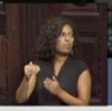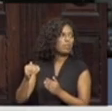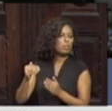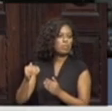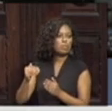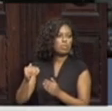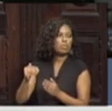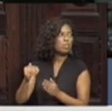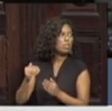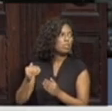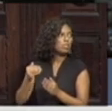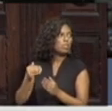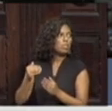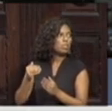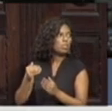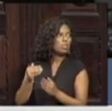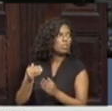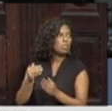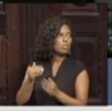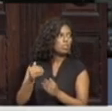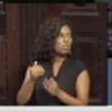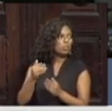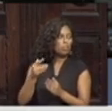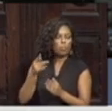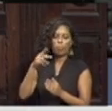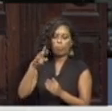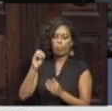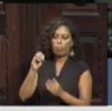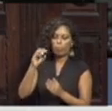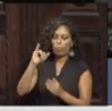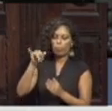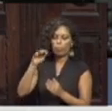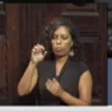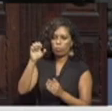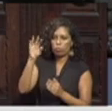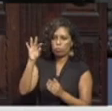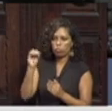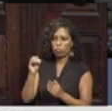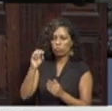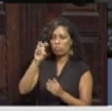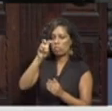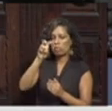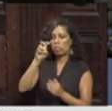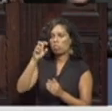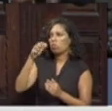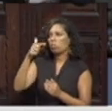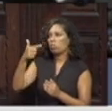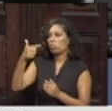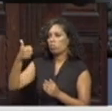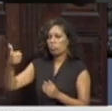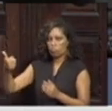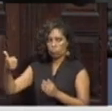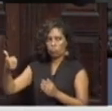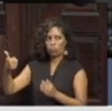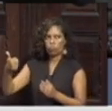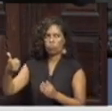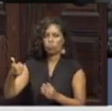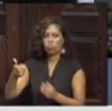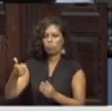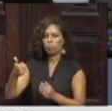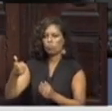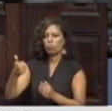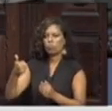para recebimento de emendas. Projeto de resolução 521A de 2017, de autoria dos deputados André Siciliano e Luiz Paulo, que regulamenta o